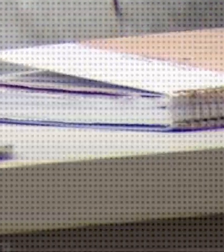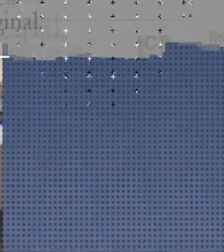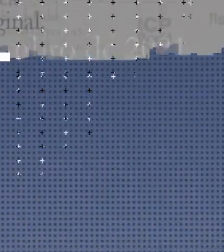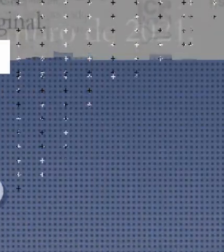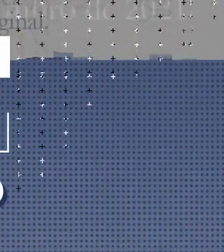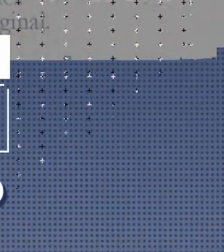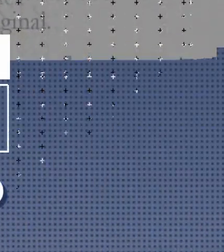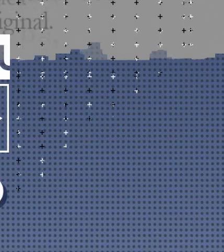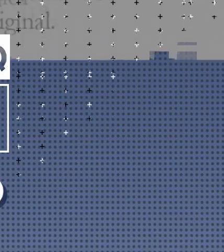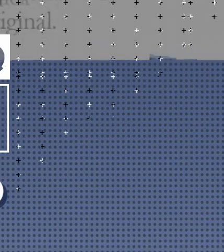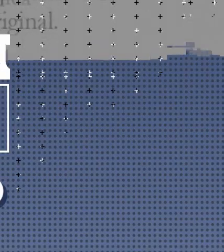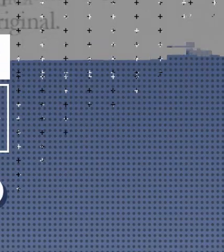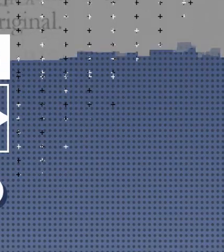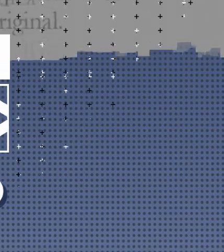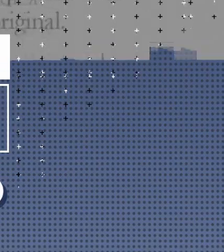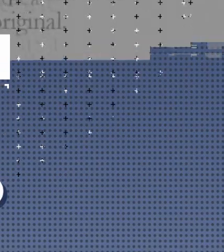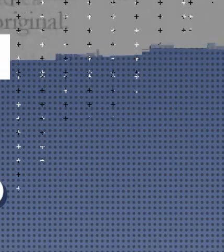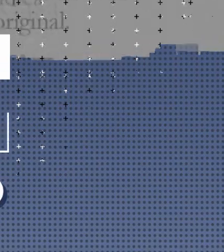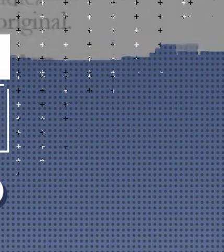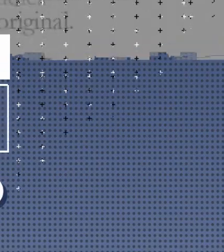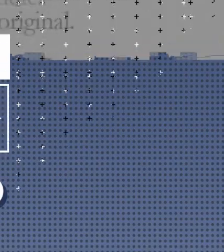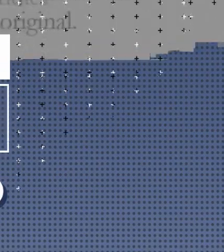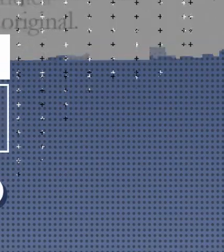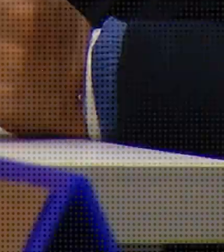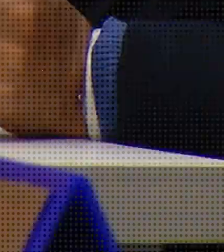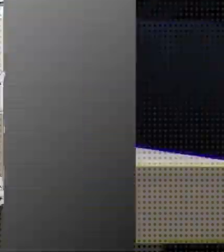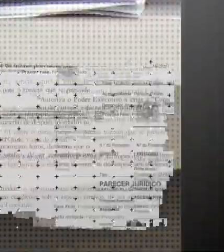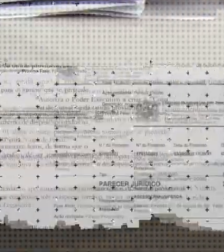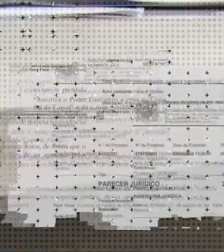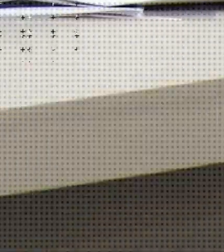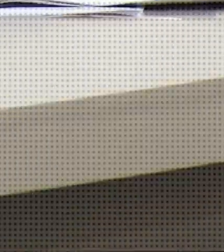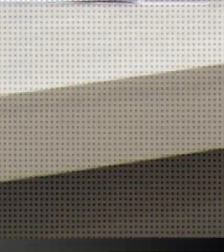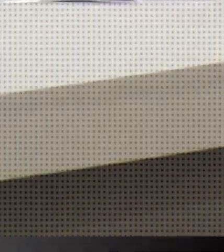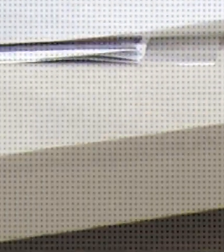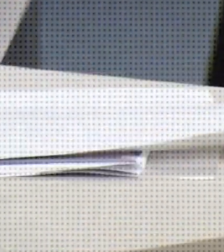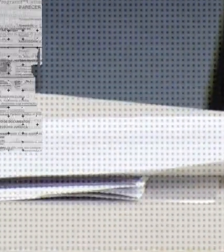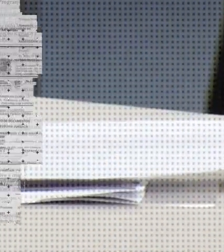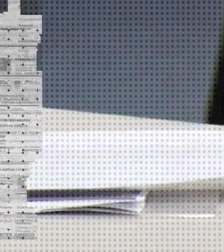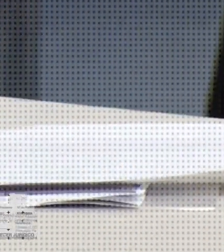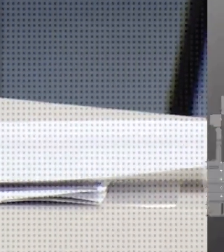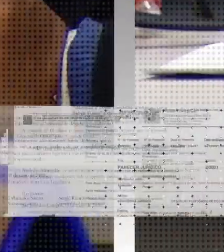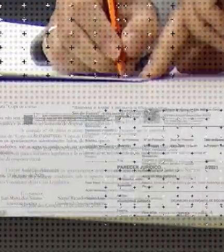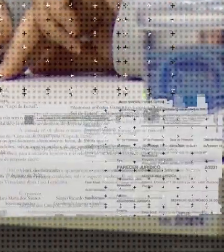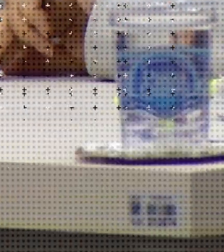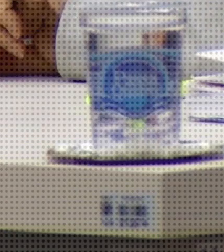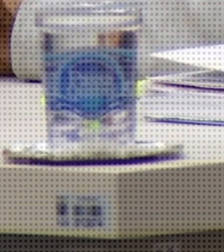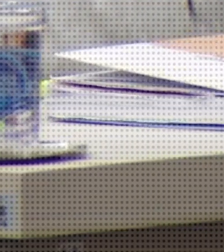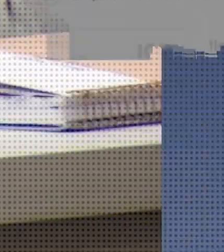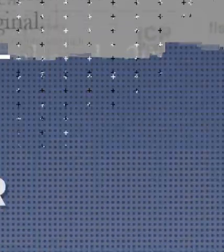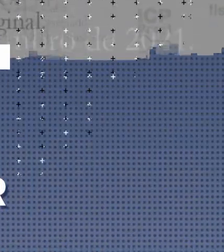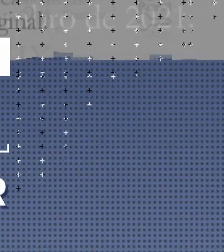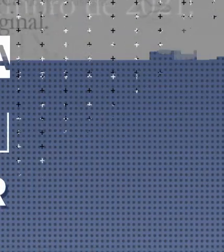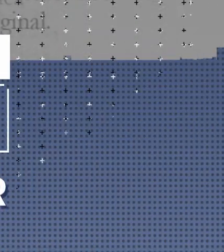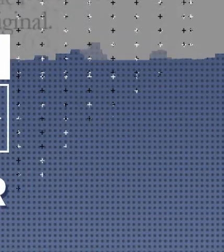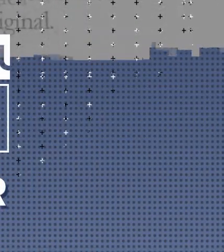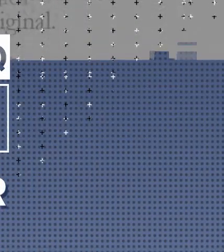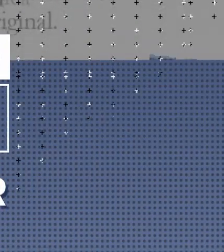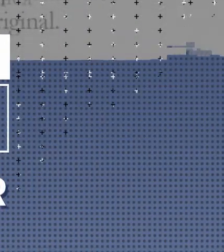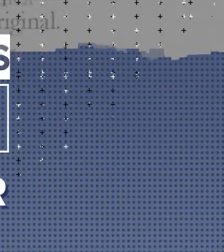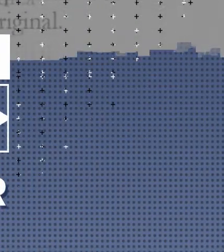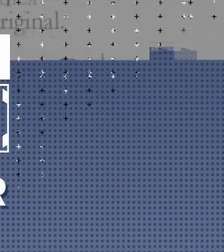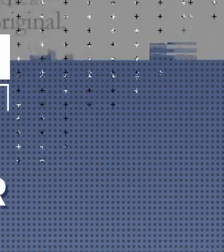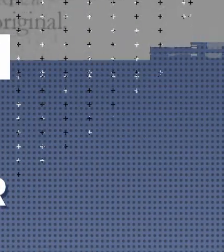não esquecendo das pessoas que não têm esse acesso. O Tramitando Destaques faz uma pequena pausa e já volta com mais